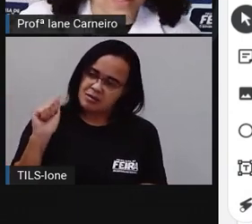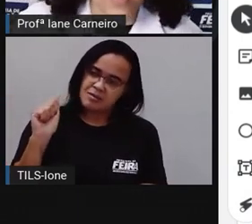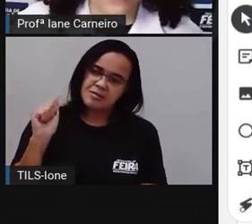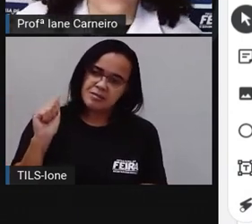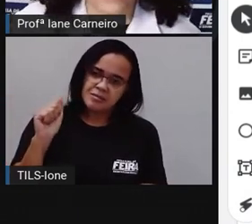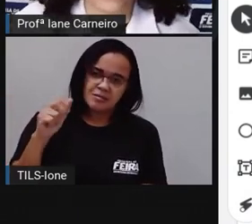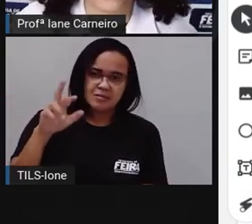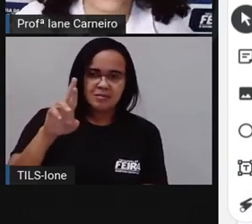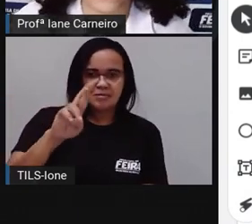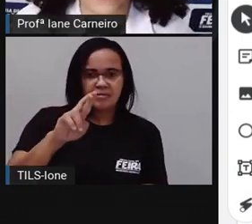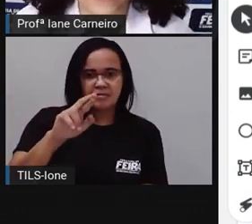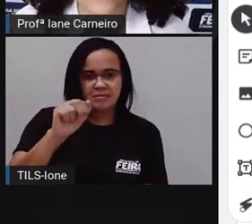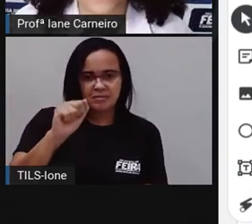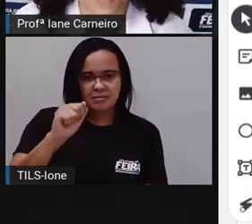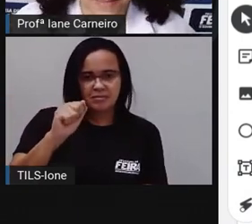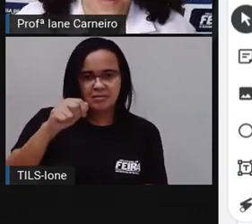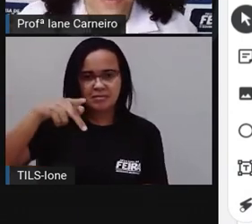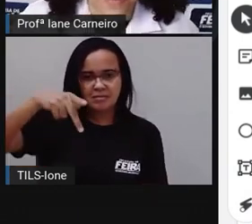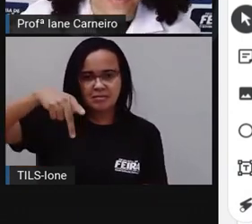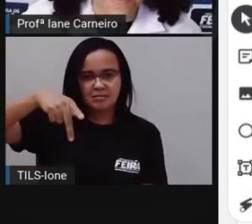Ó. Ra.